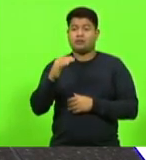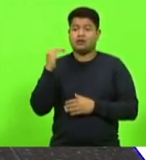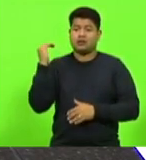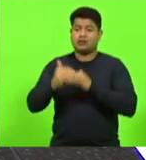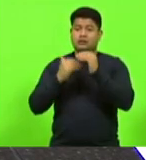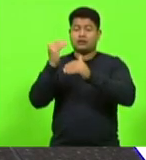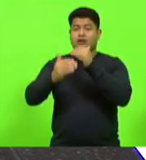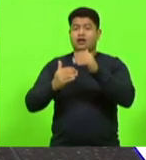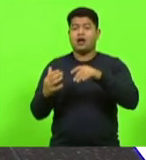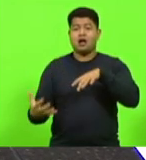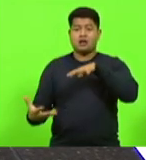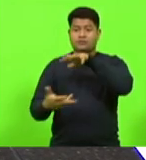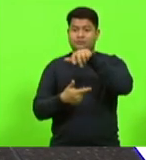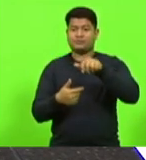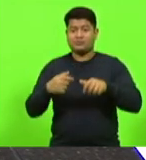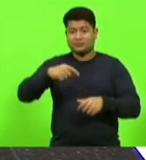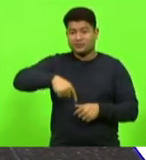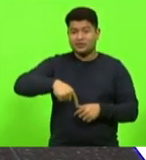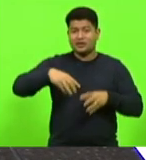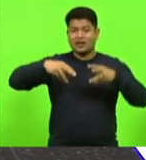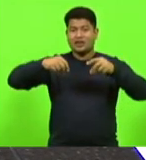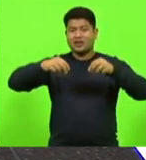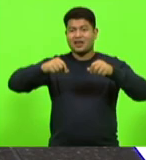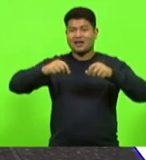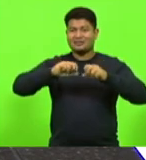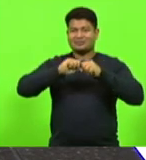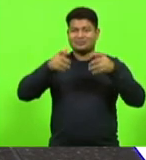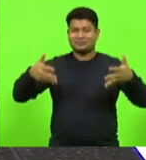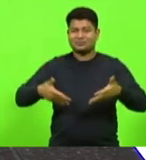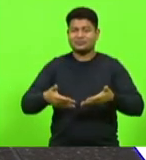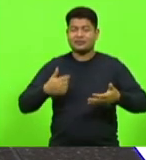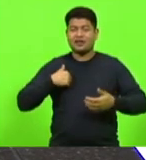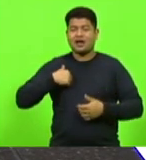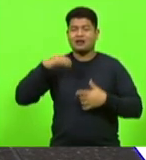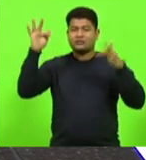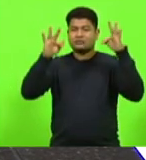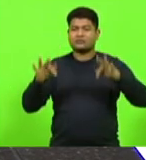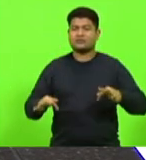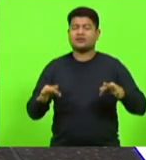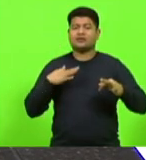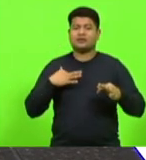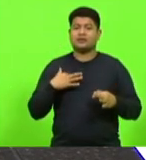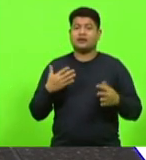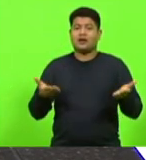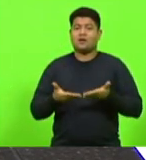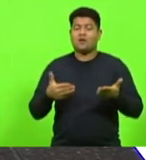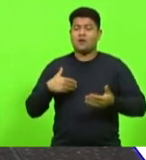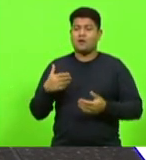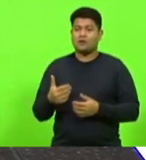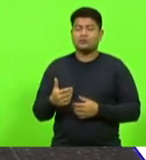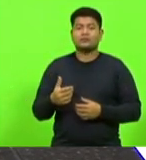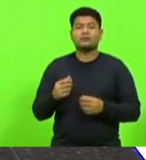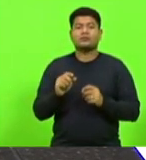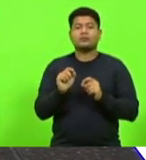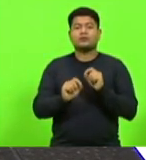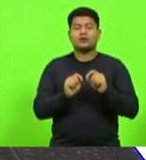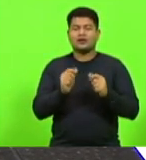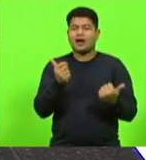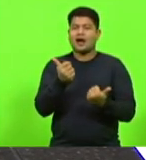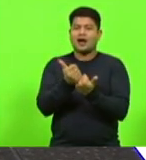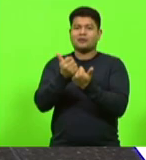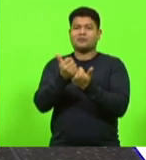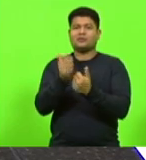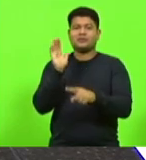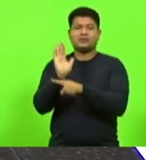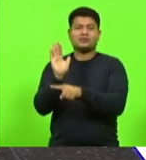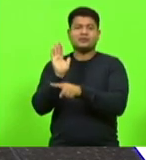aqui. E realmente eu me sinto muito feliz de estar fazendo parte desse processo aqui e de me colocar à